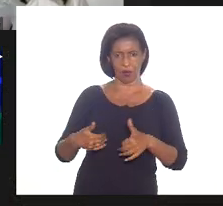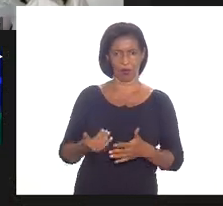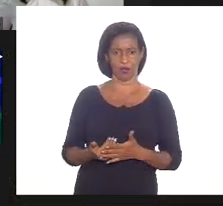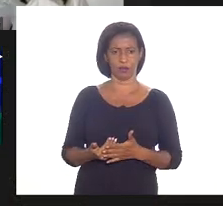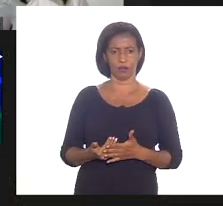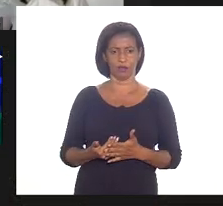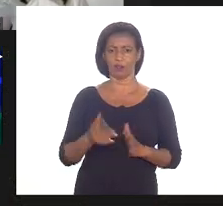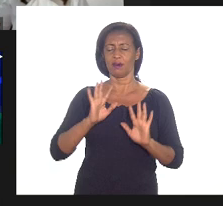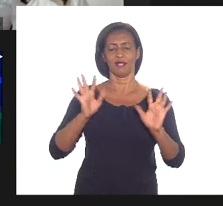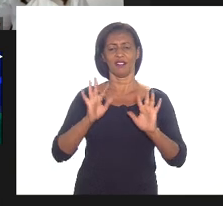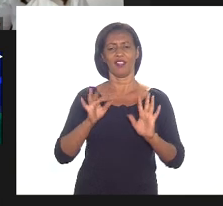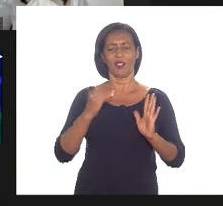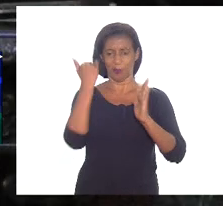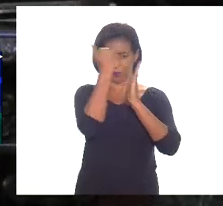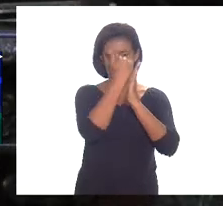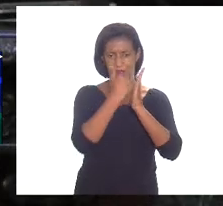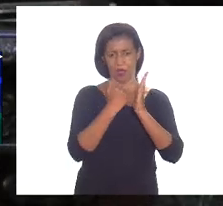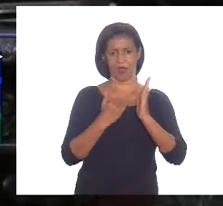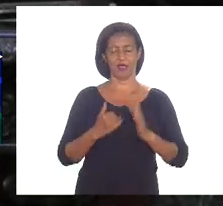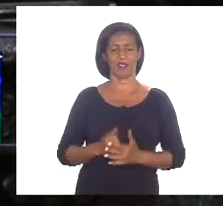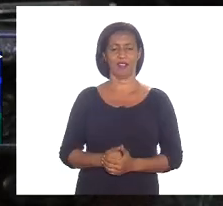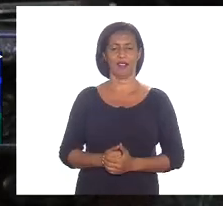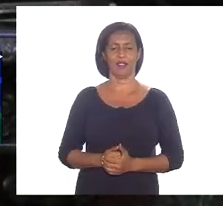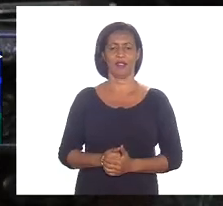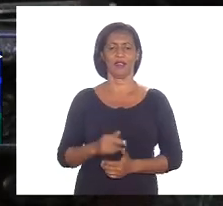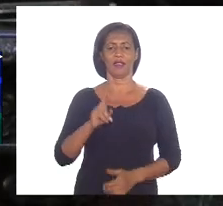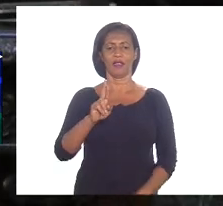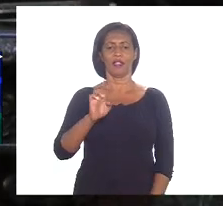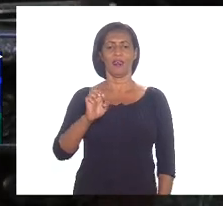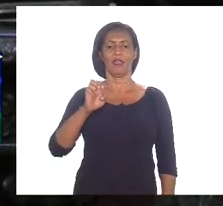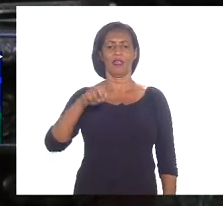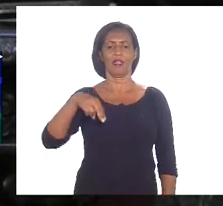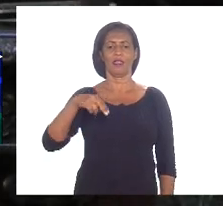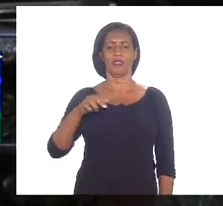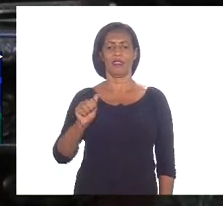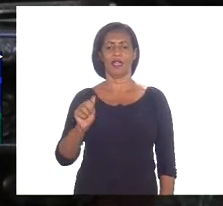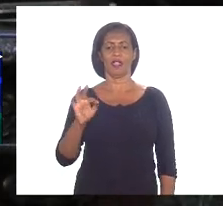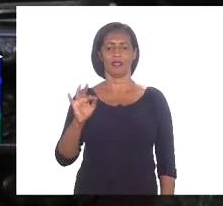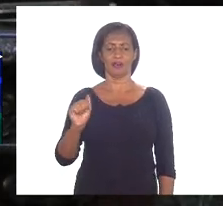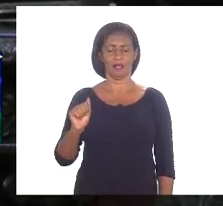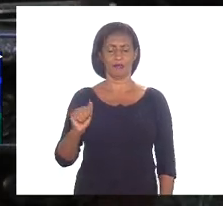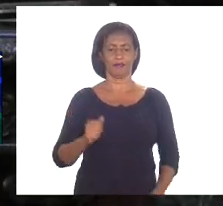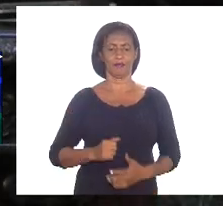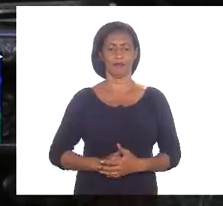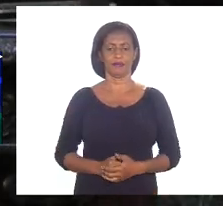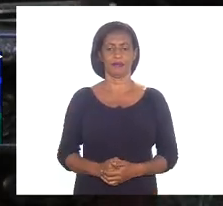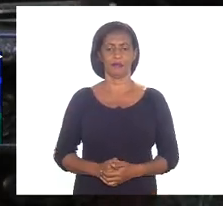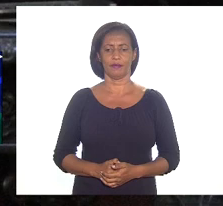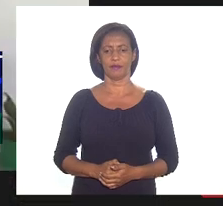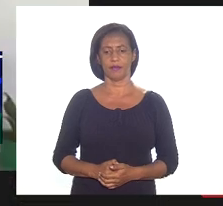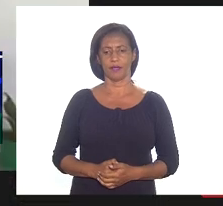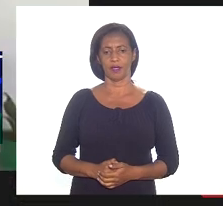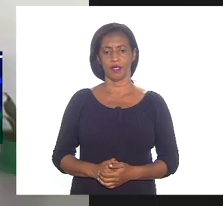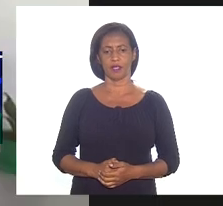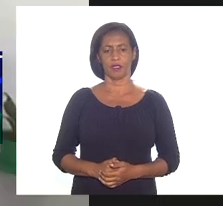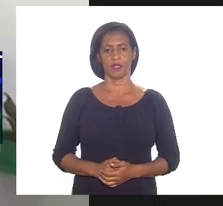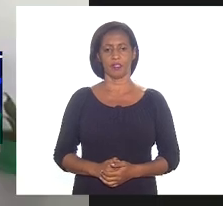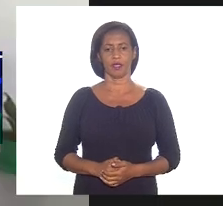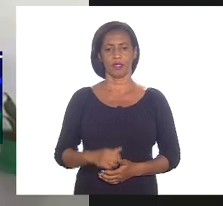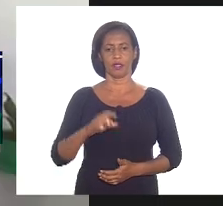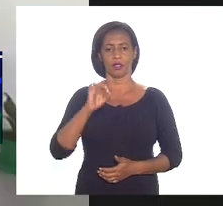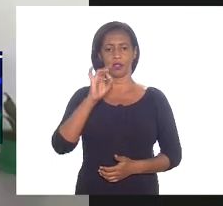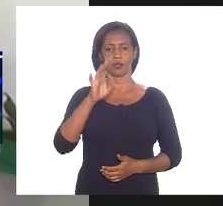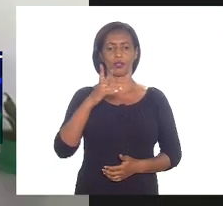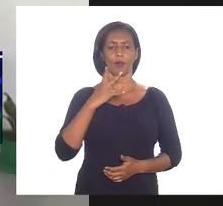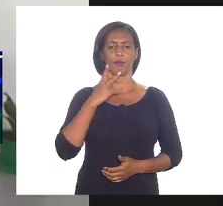não questão de ordem questão de questão de ordem deputada Renata Souza é só para conseguir a abstenção